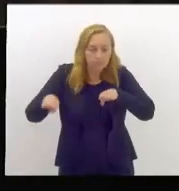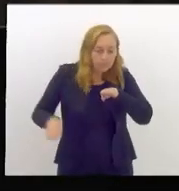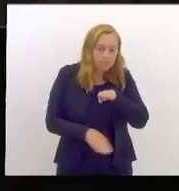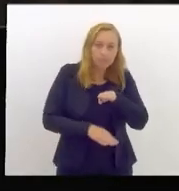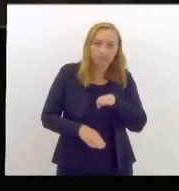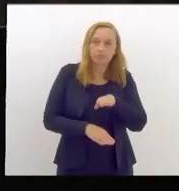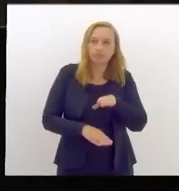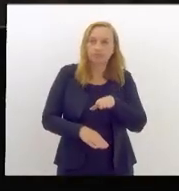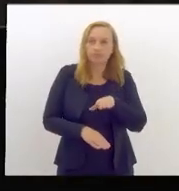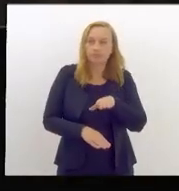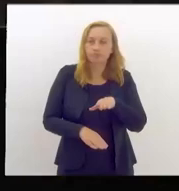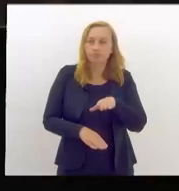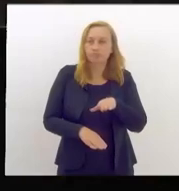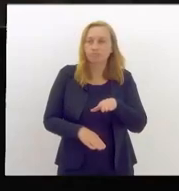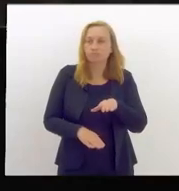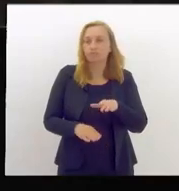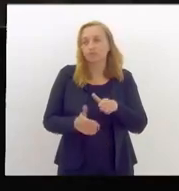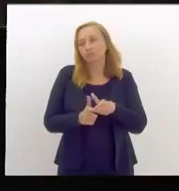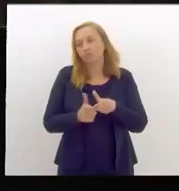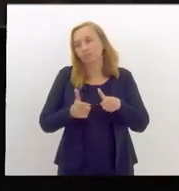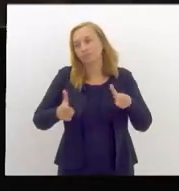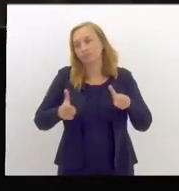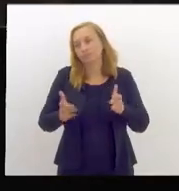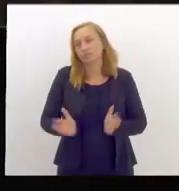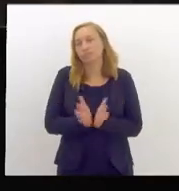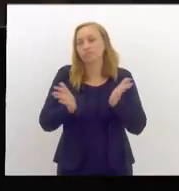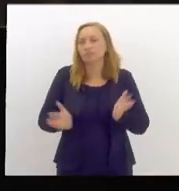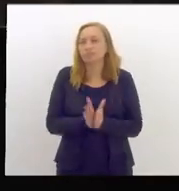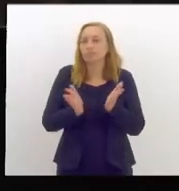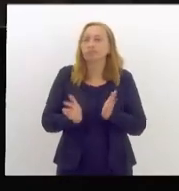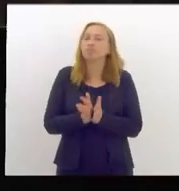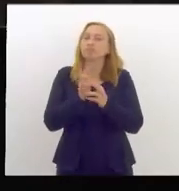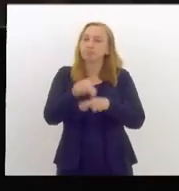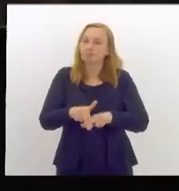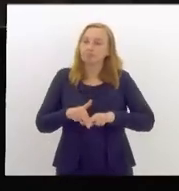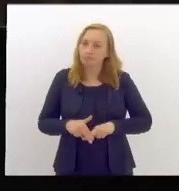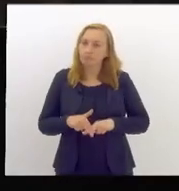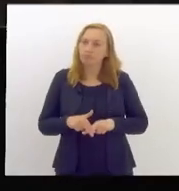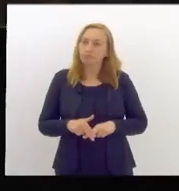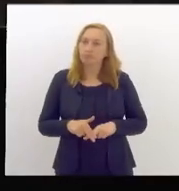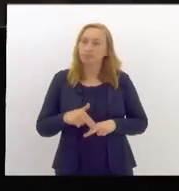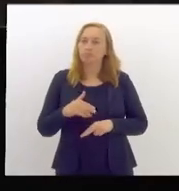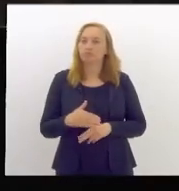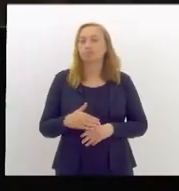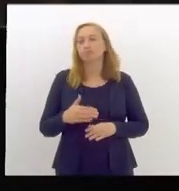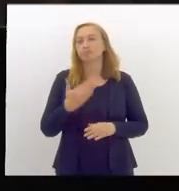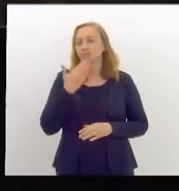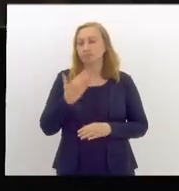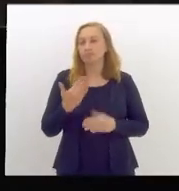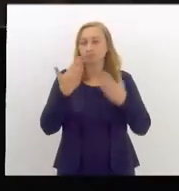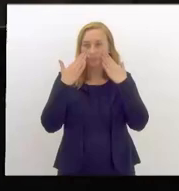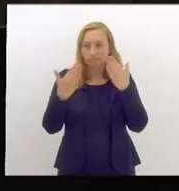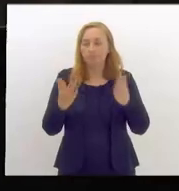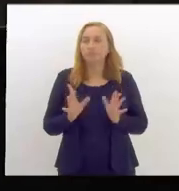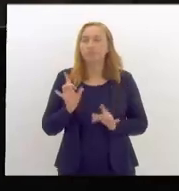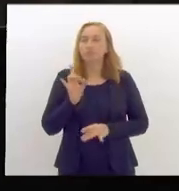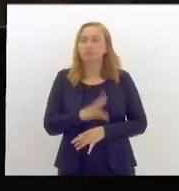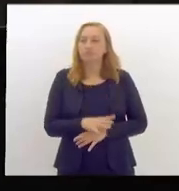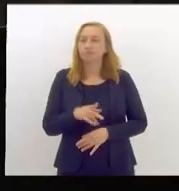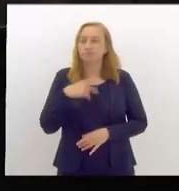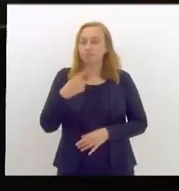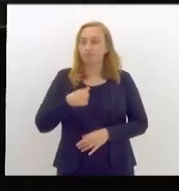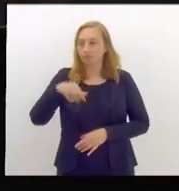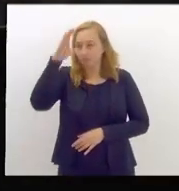e propiciar o crescimento da pobreza em razão dessas medidas apresentadas por último eu quero dizer que